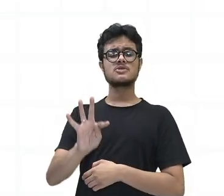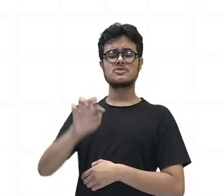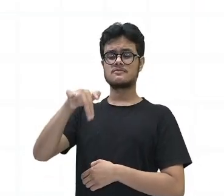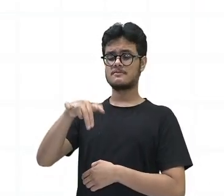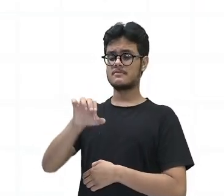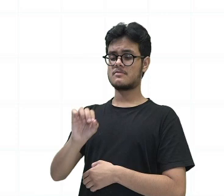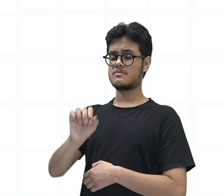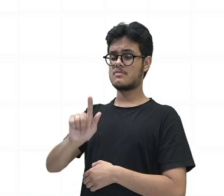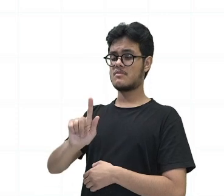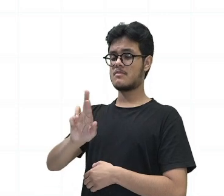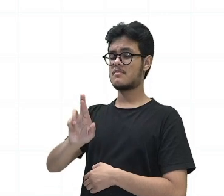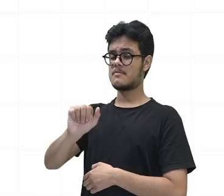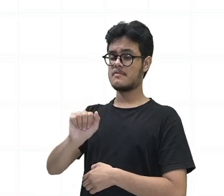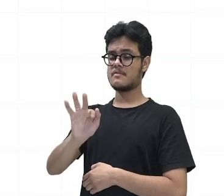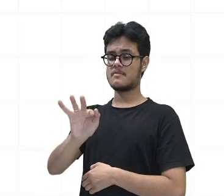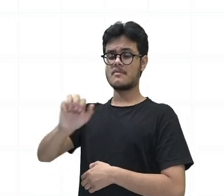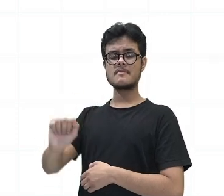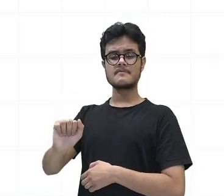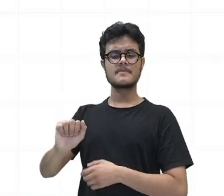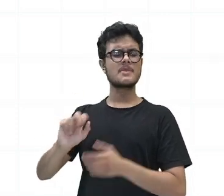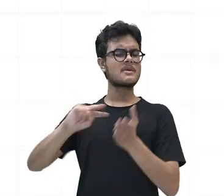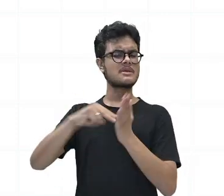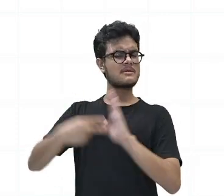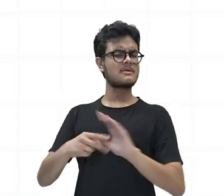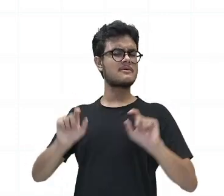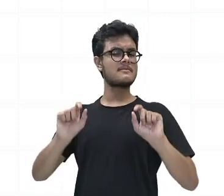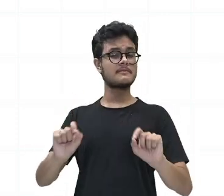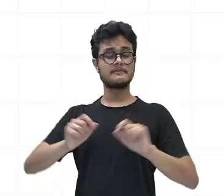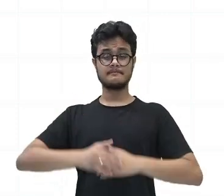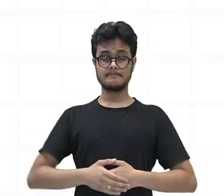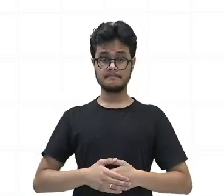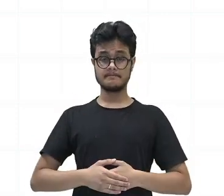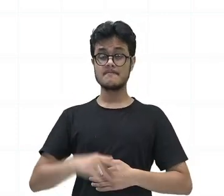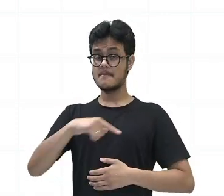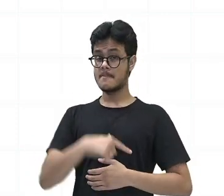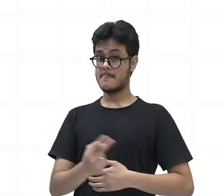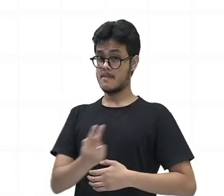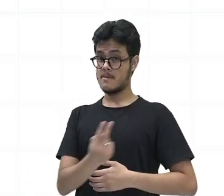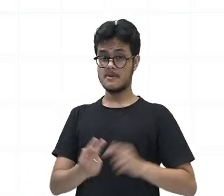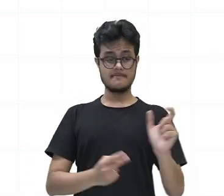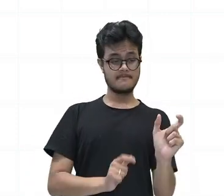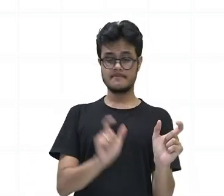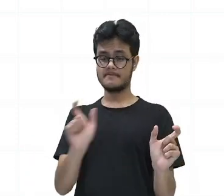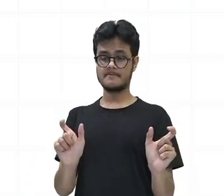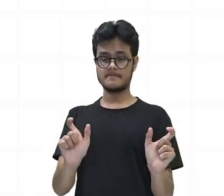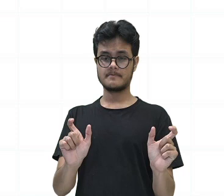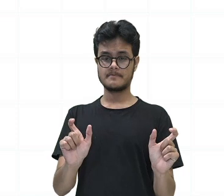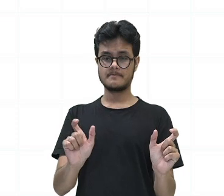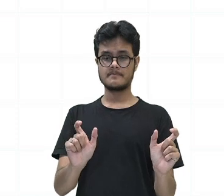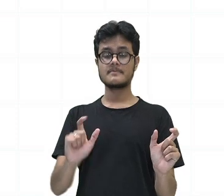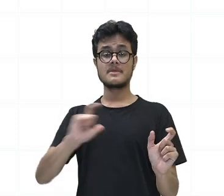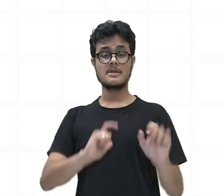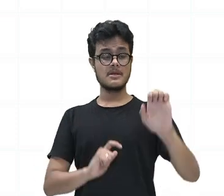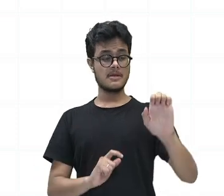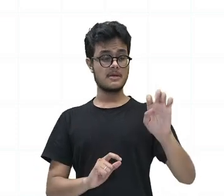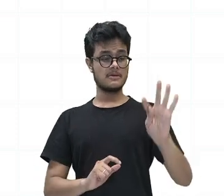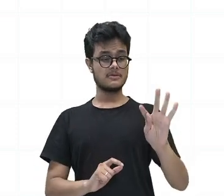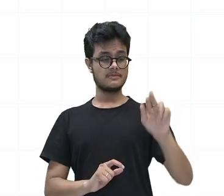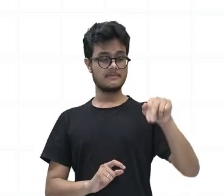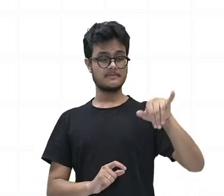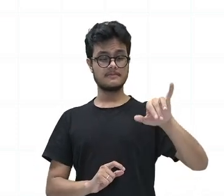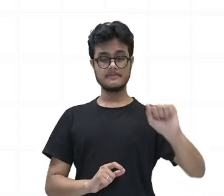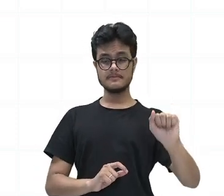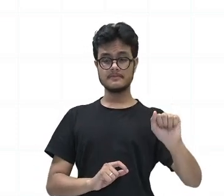temos a etnografia, que envolve o que a etnografia? Vamos lá? É a junção